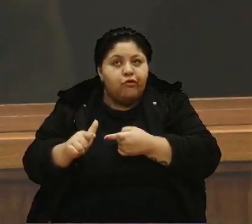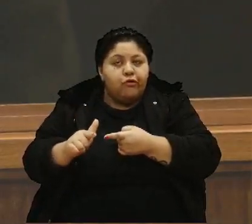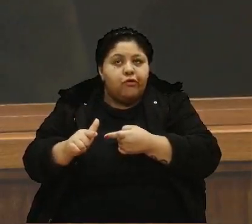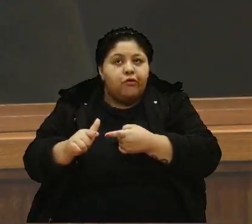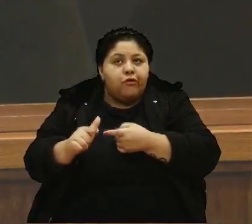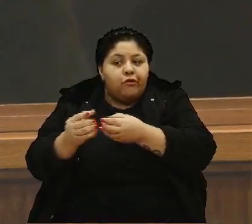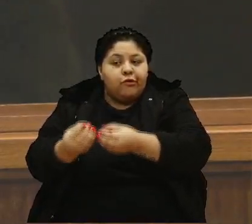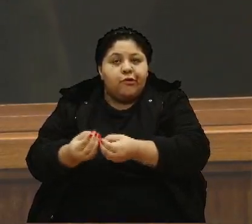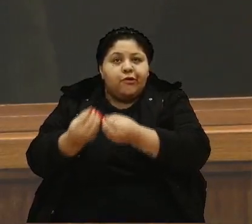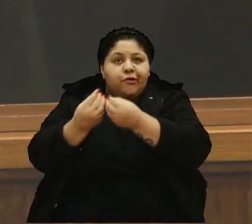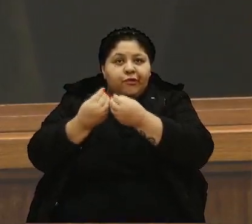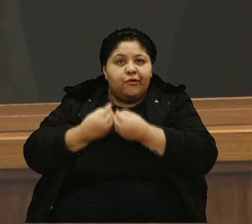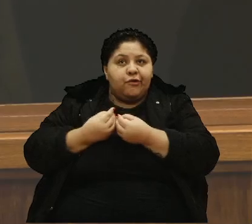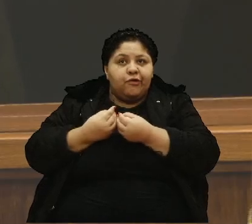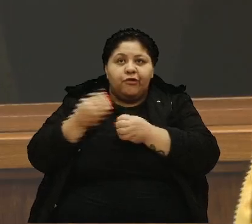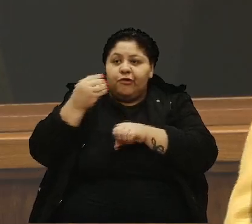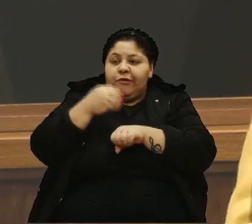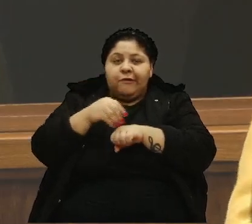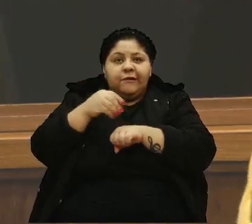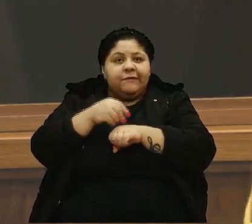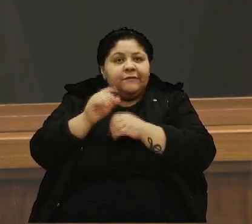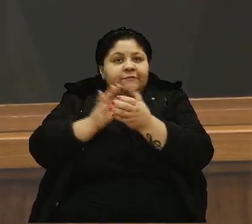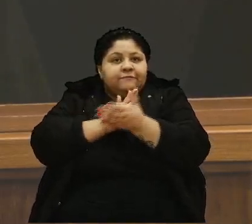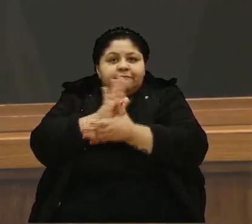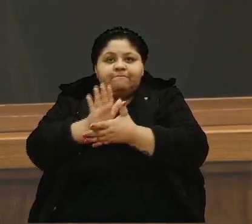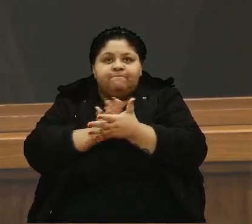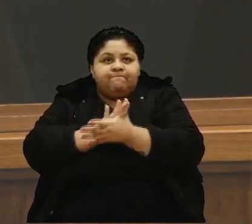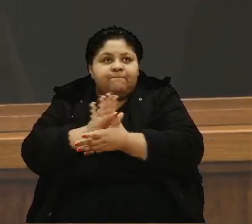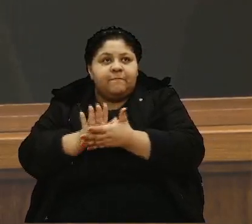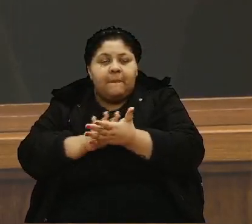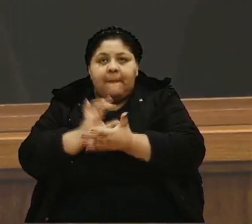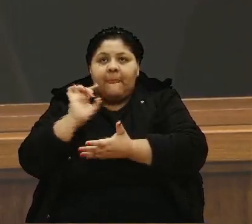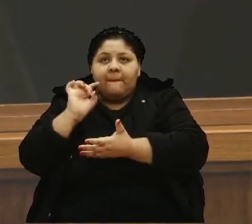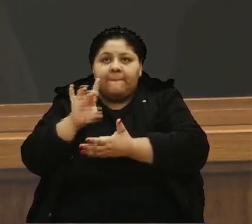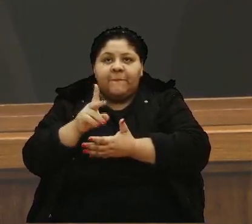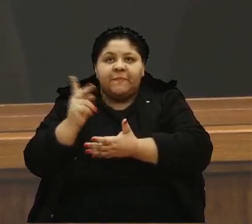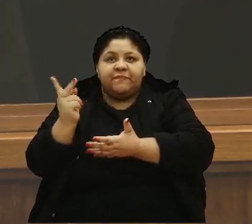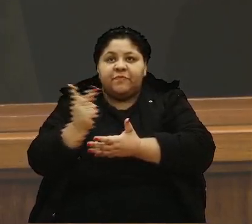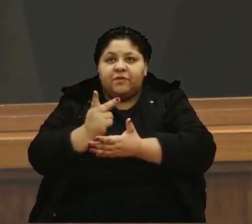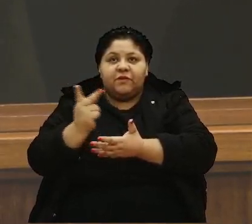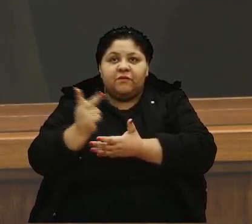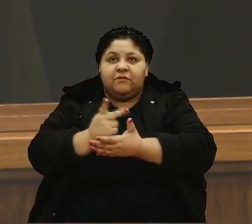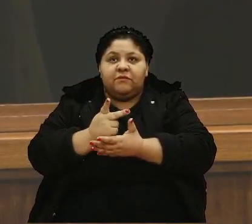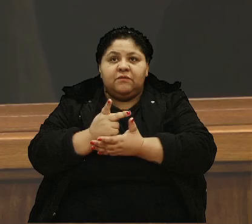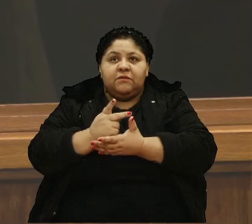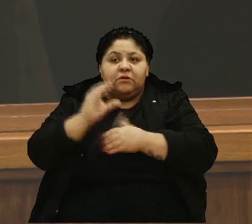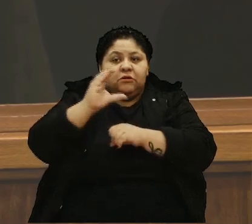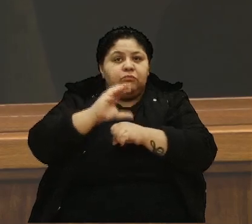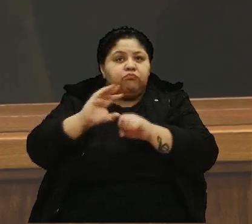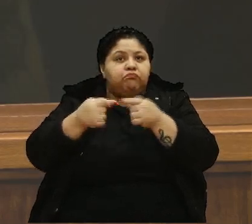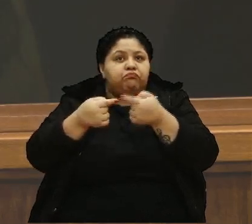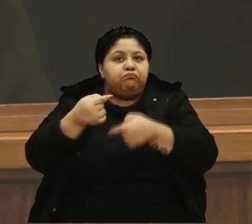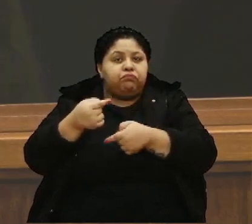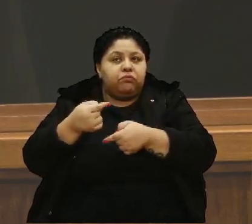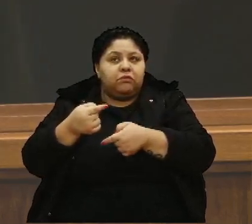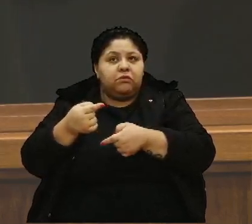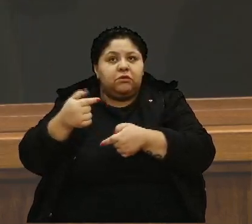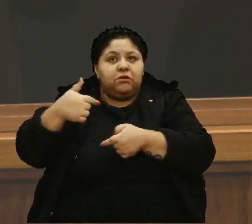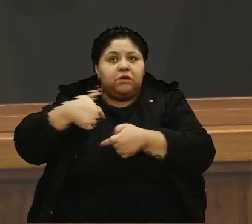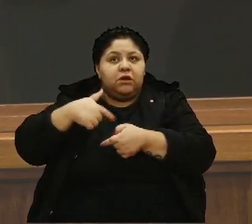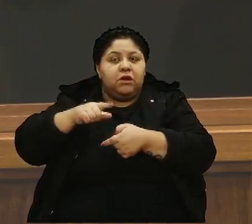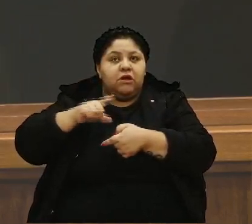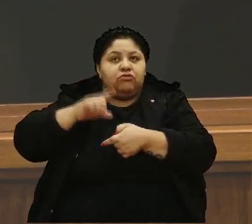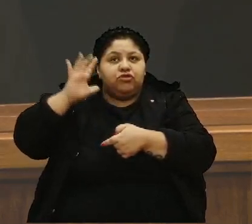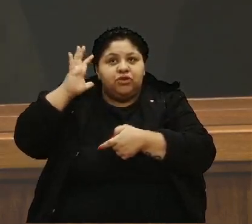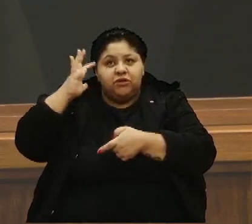Veio sem sugestão nenhuma, apenas pelos dois da inconstitucionalidade, sendo que eu tinha